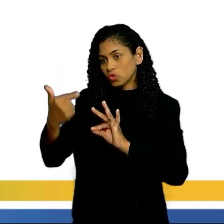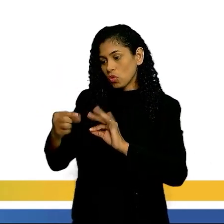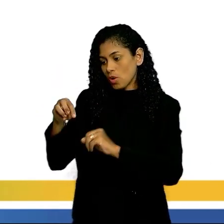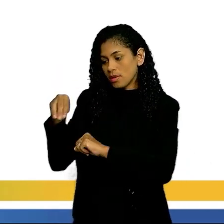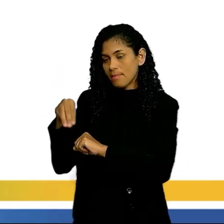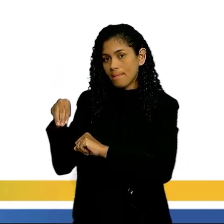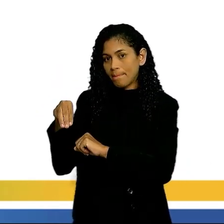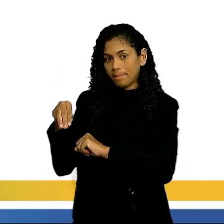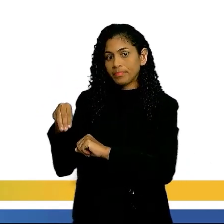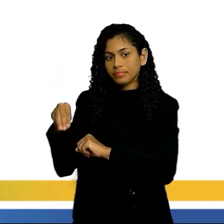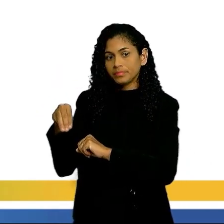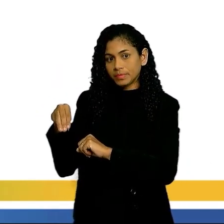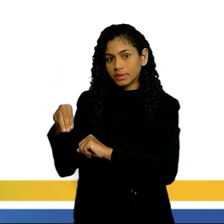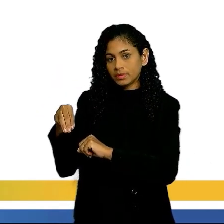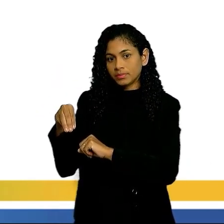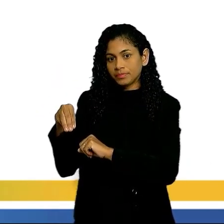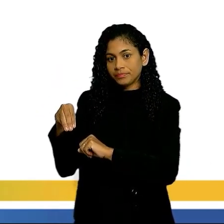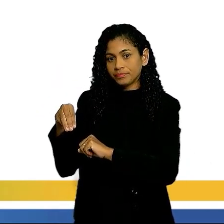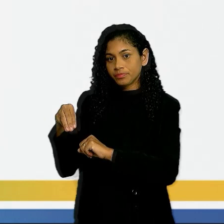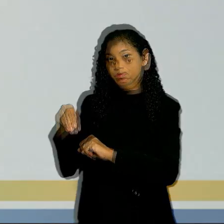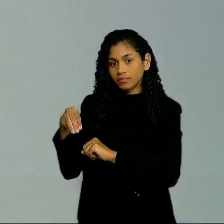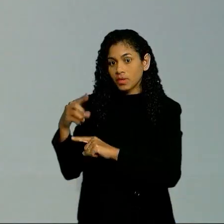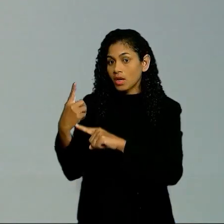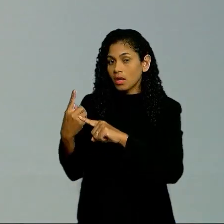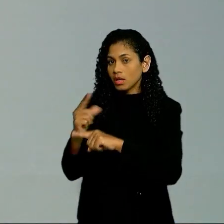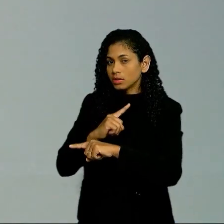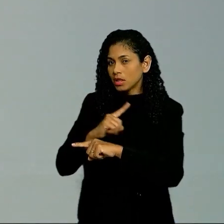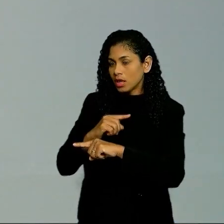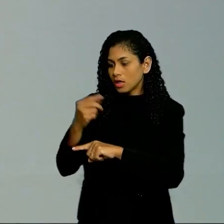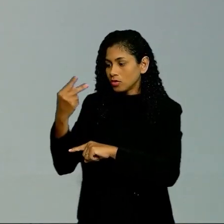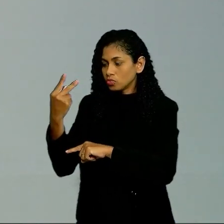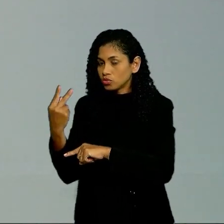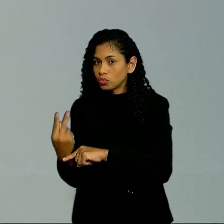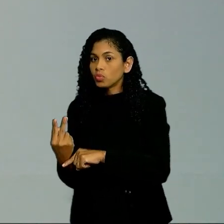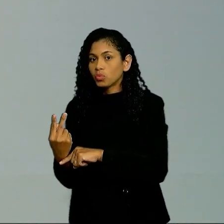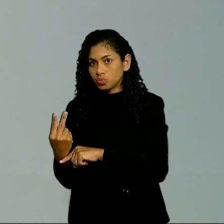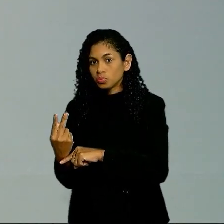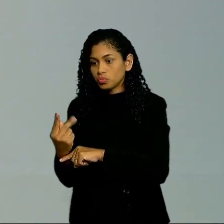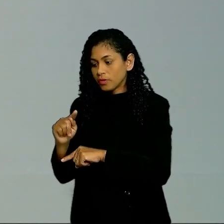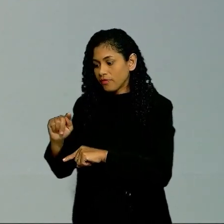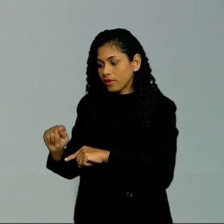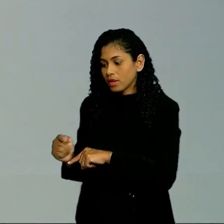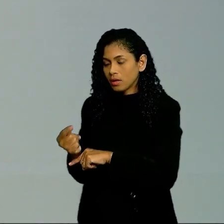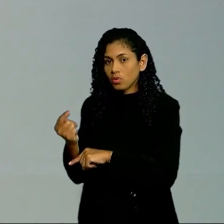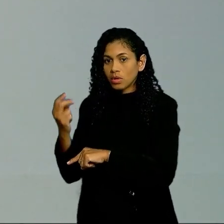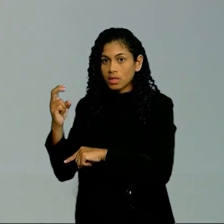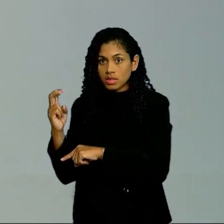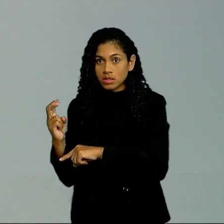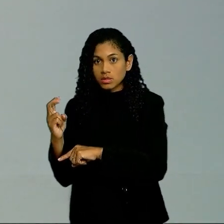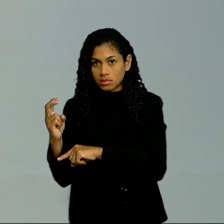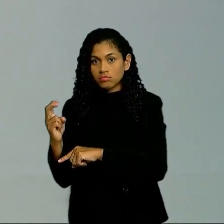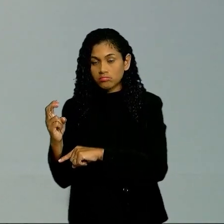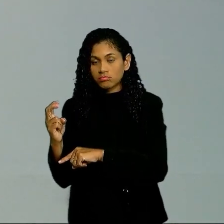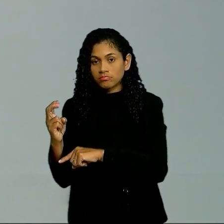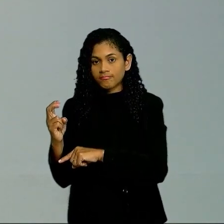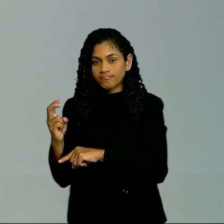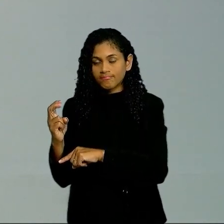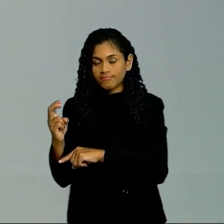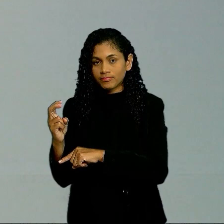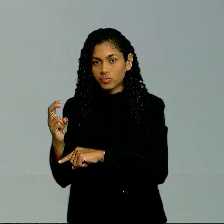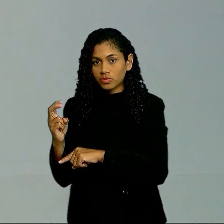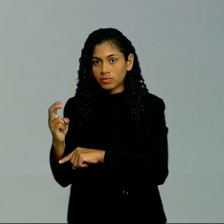vezes 0,5, que é igual a 1. Então, quando a gente fala aí o 0,5, devemos lembrar do meio